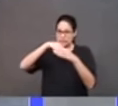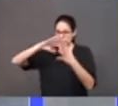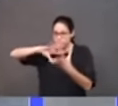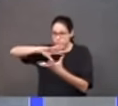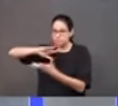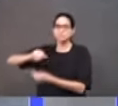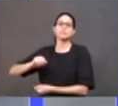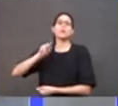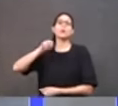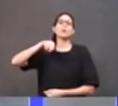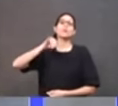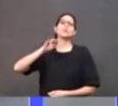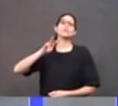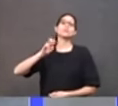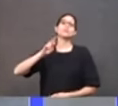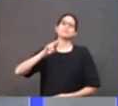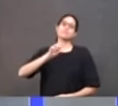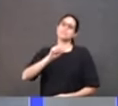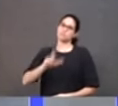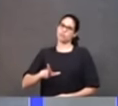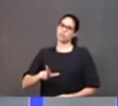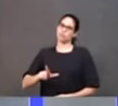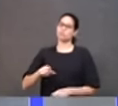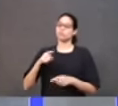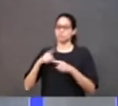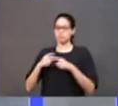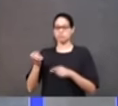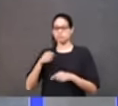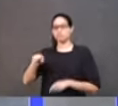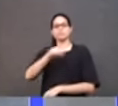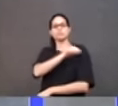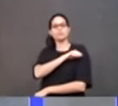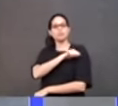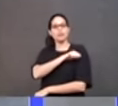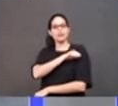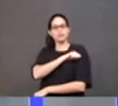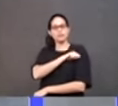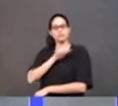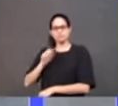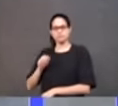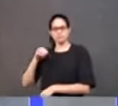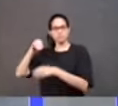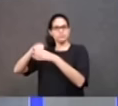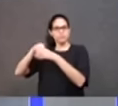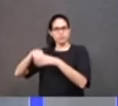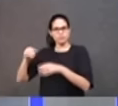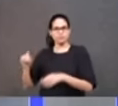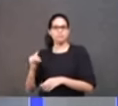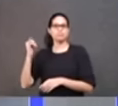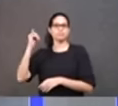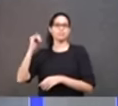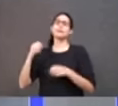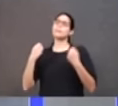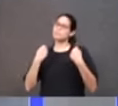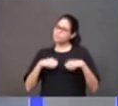estudantes efetivamente seja maior. Nós propomos uma eleição para a prefeitura universitária. Então, nós temos sempre colocado